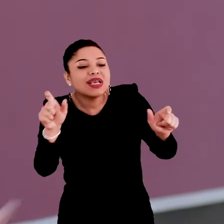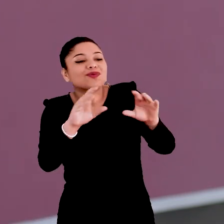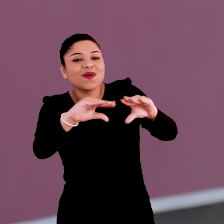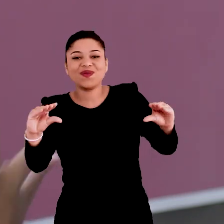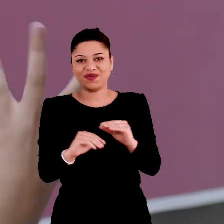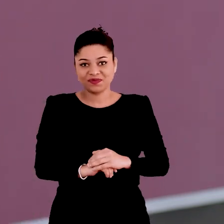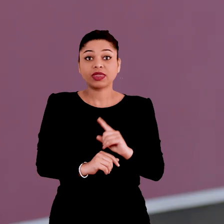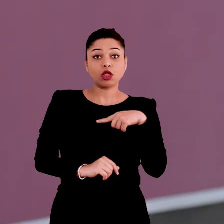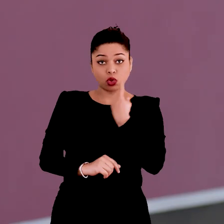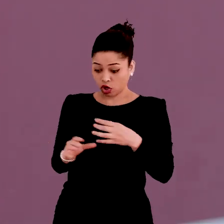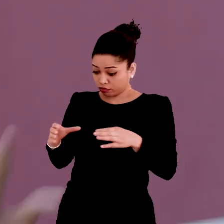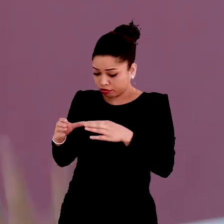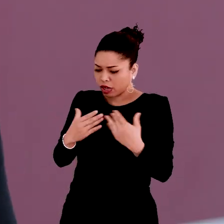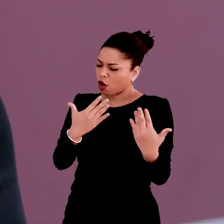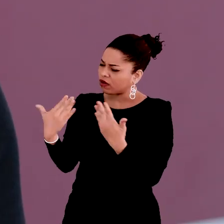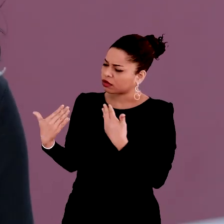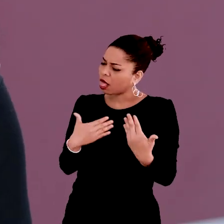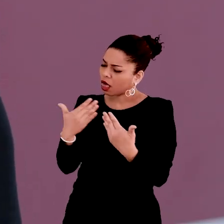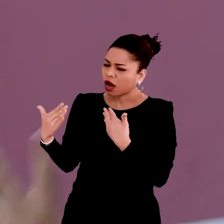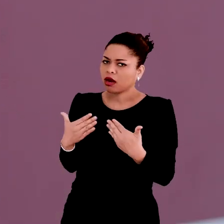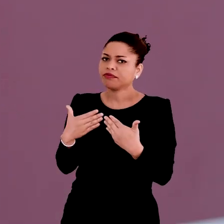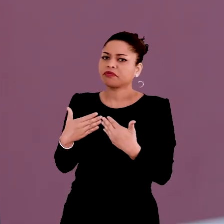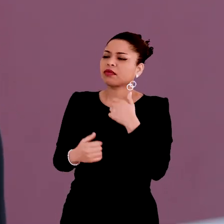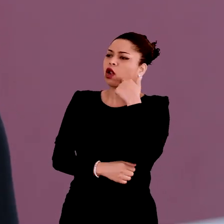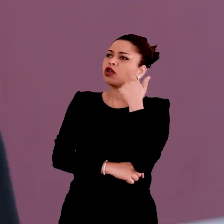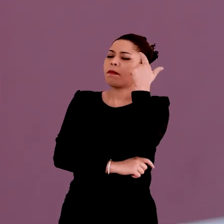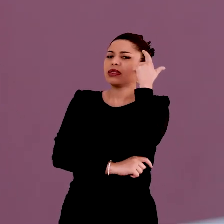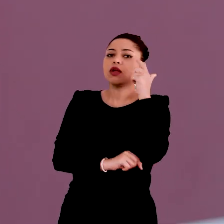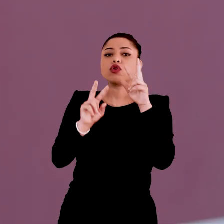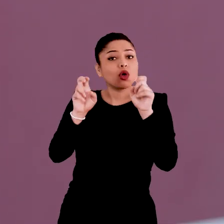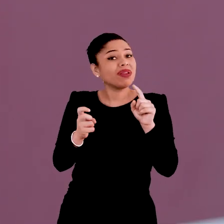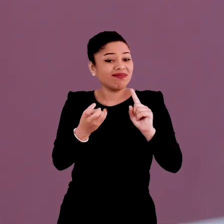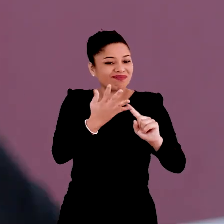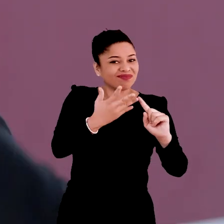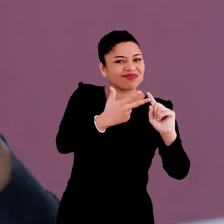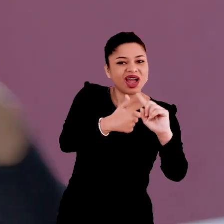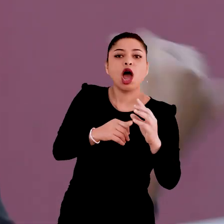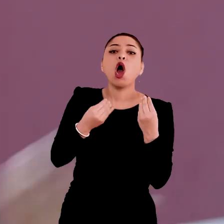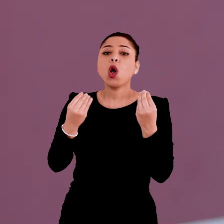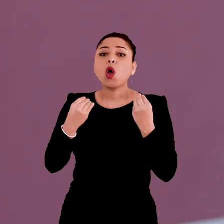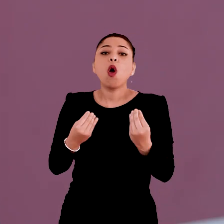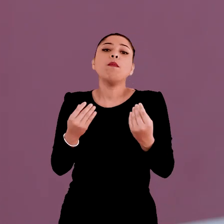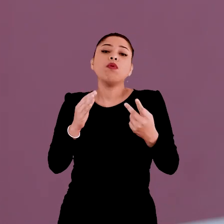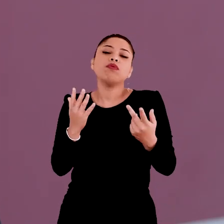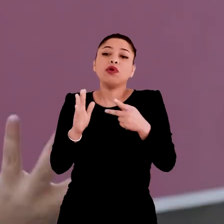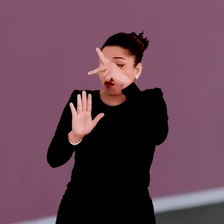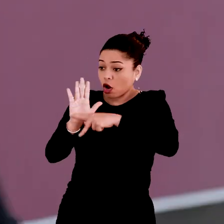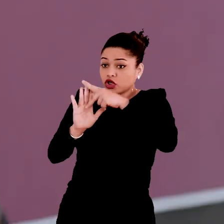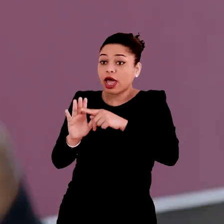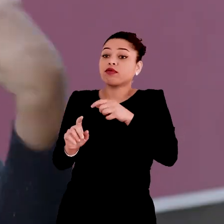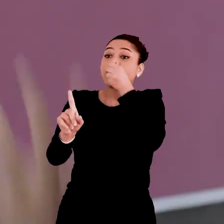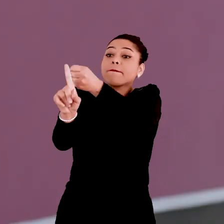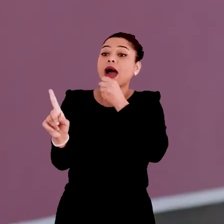pensávamos muito sobre essa parte, né? De que forma esse projeto ele está impactando as pessoas, o lugar onde ele está inserido. A